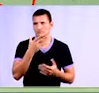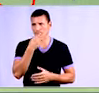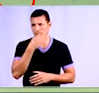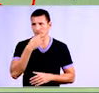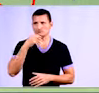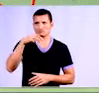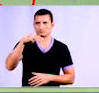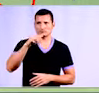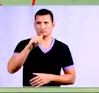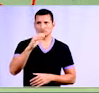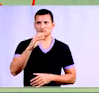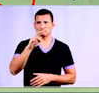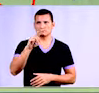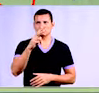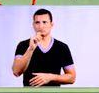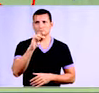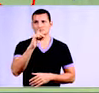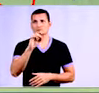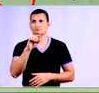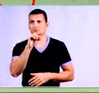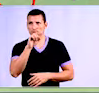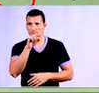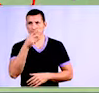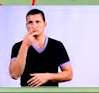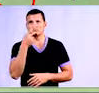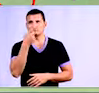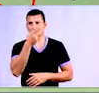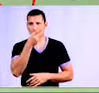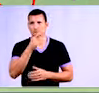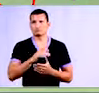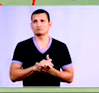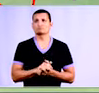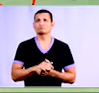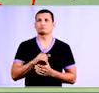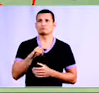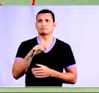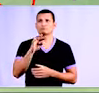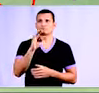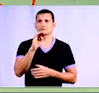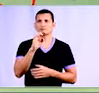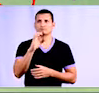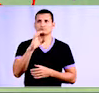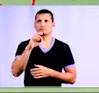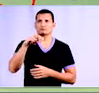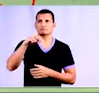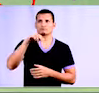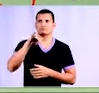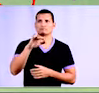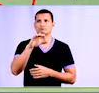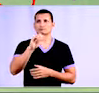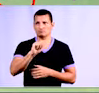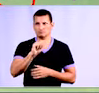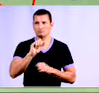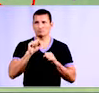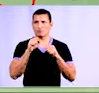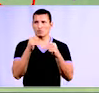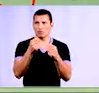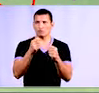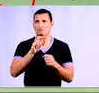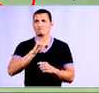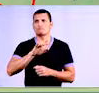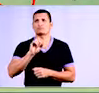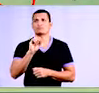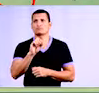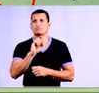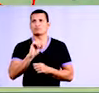ele enfatiza, é uma técnica sofisticada e poderosa, que vai o quê? Unir, de